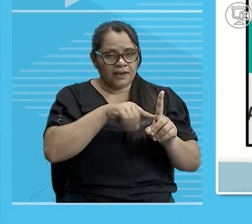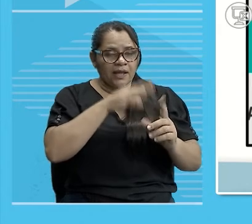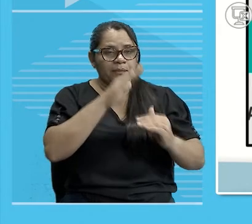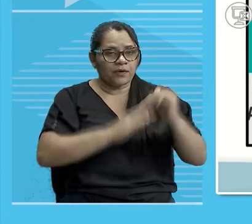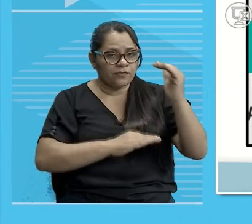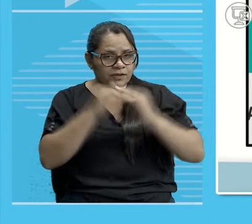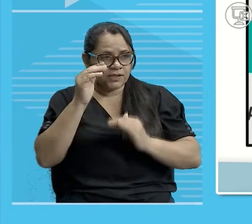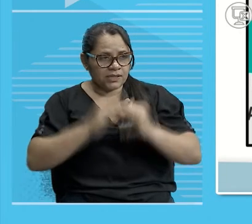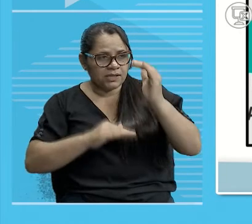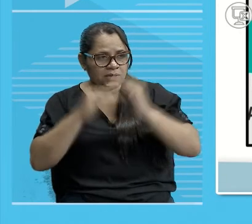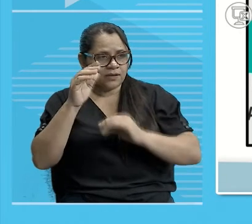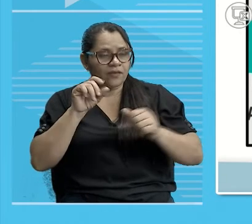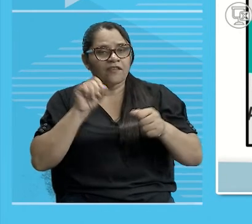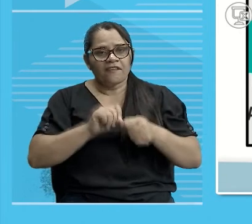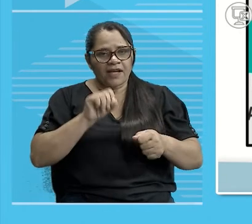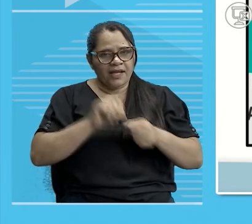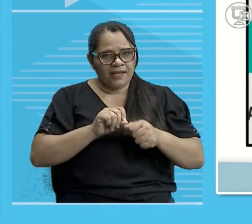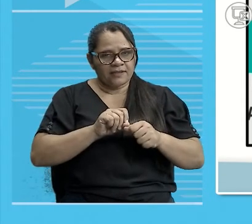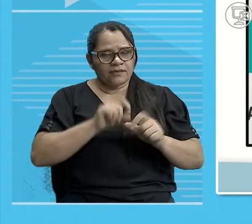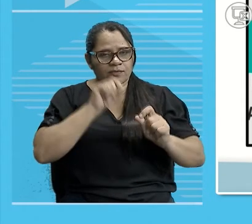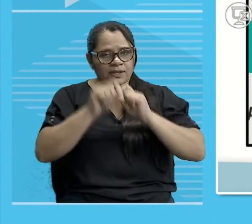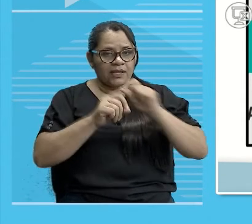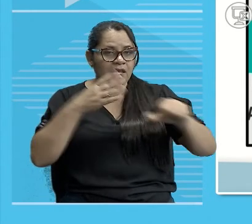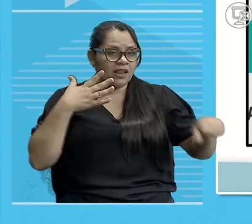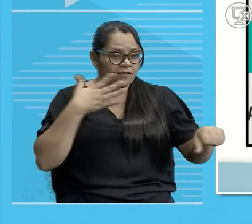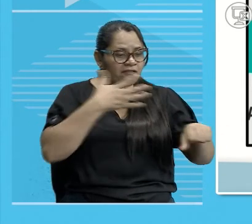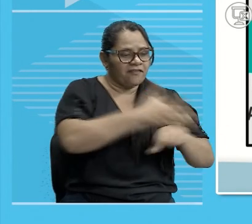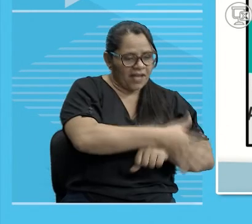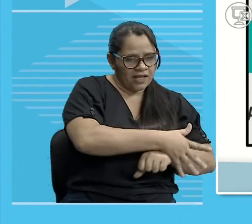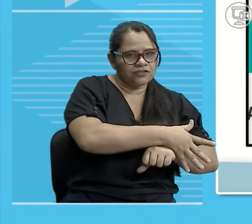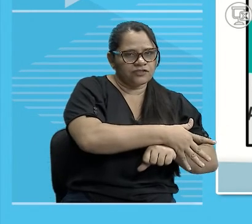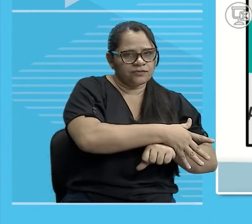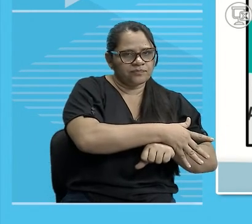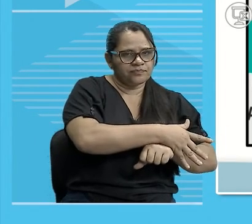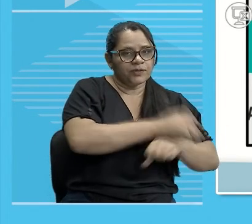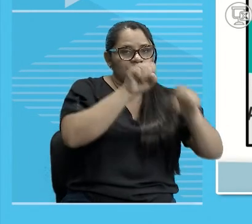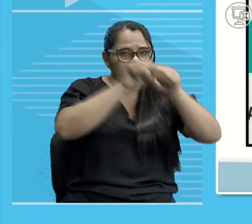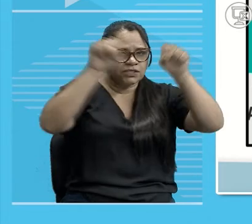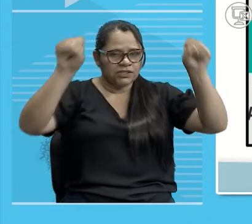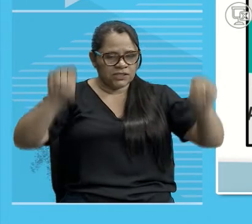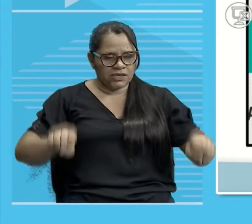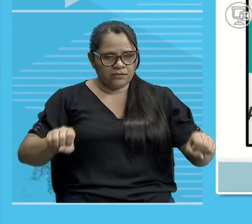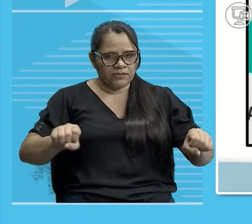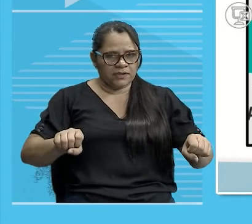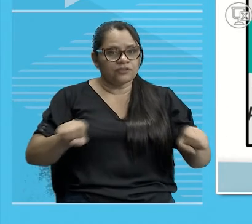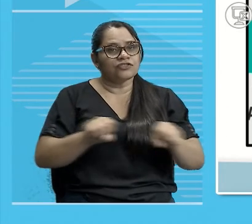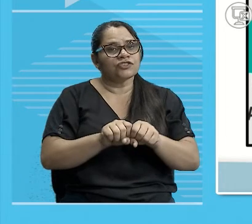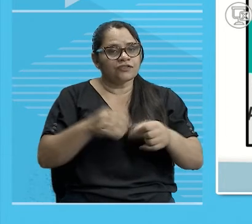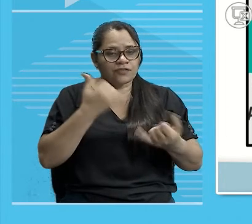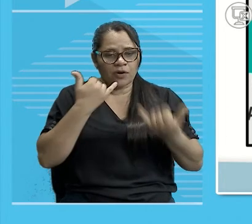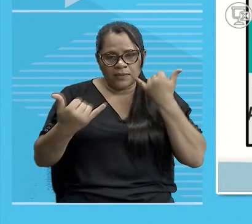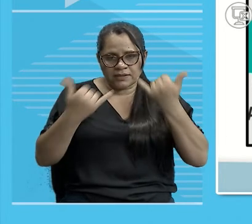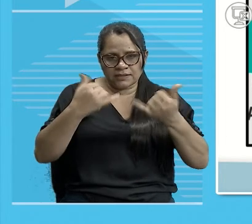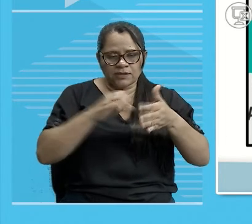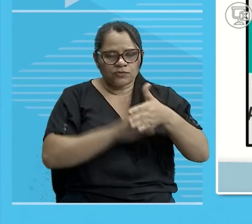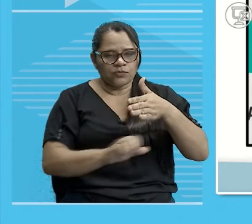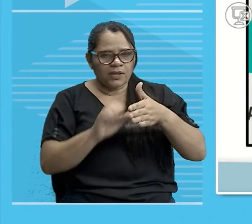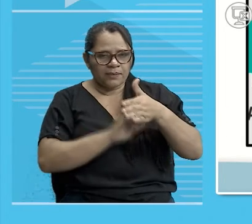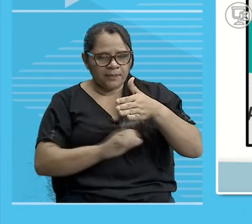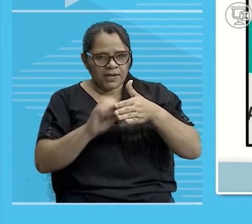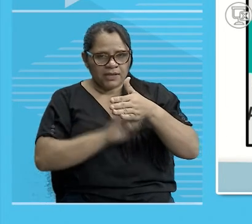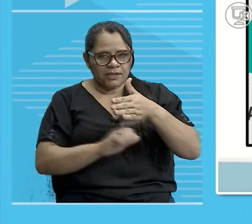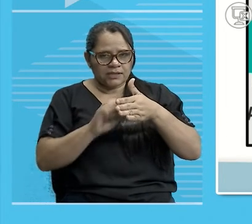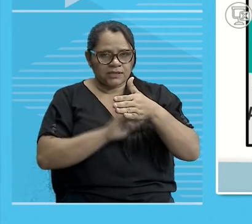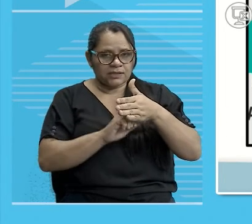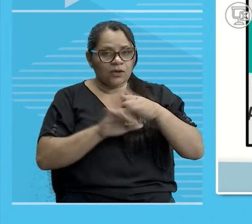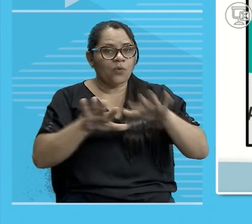hacker ele invade o sistema de uma empresa e ao invadir o sistema